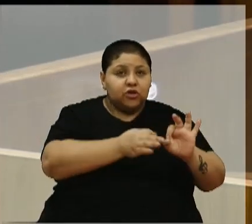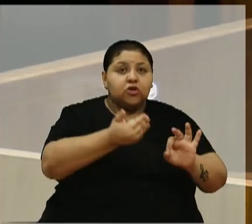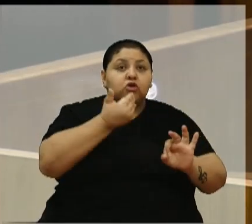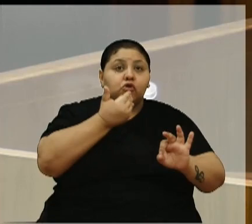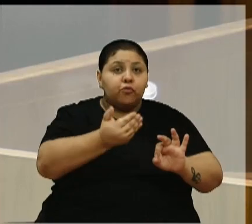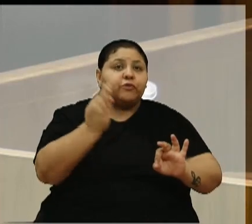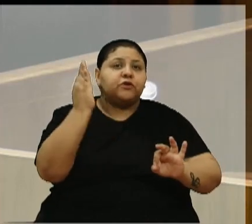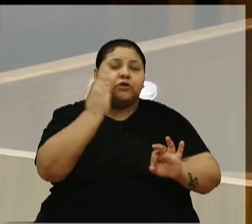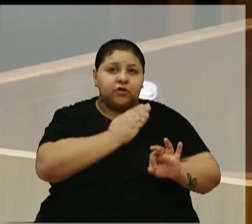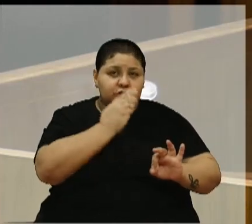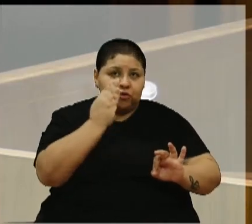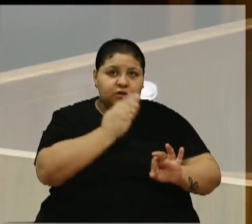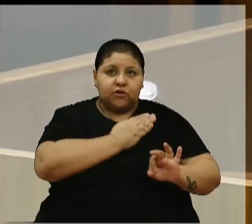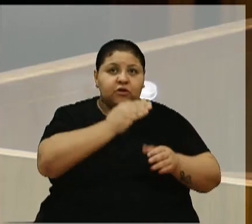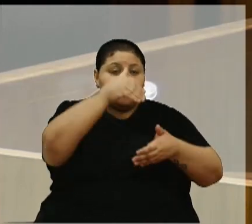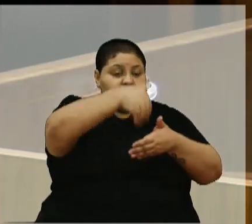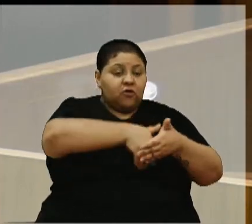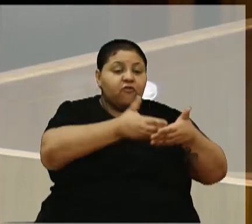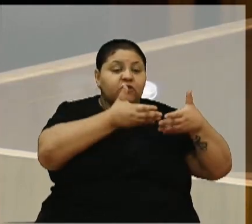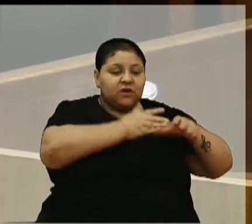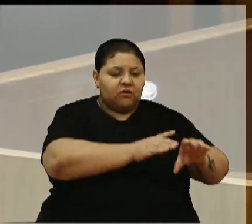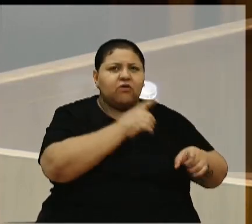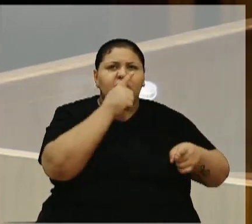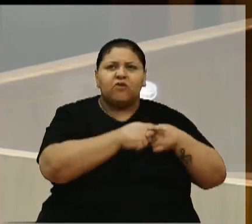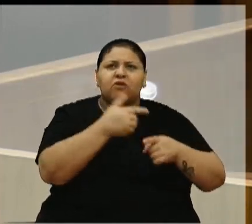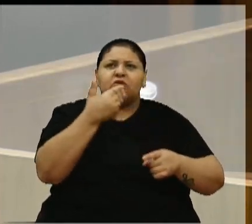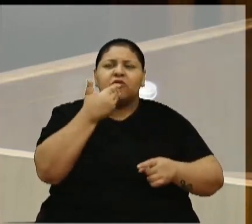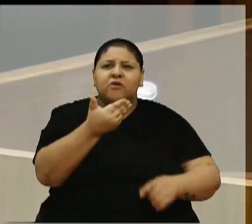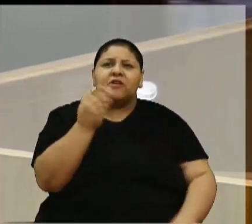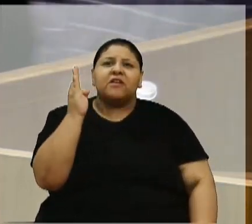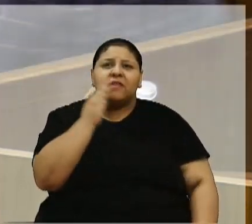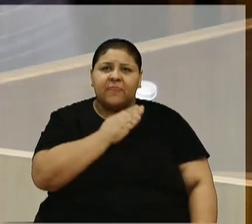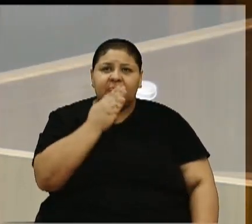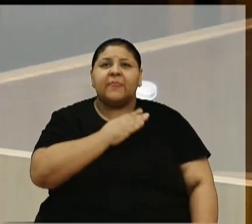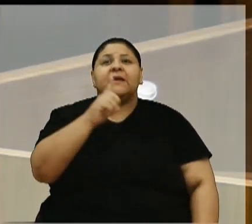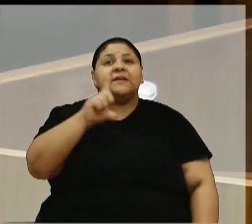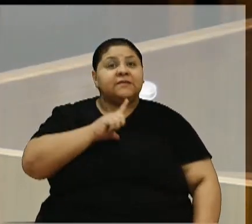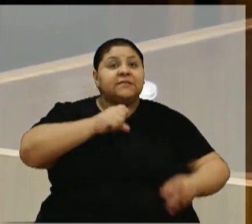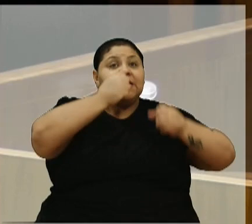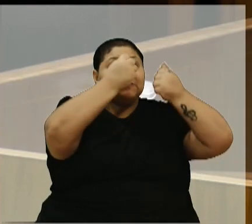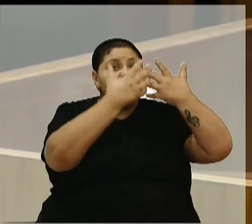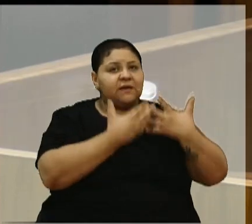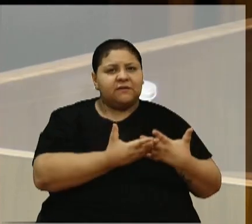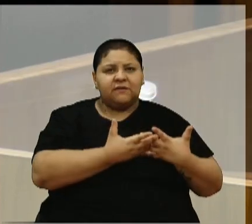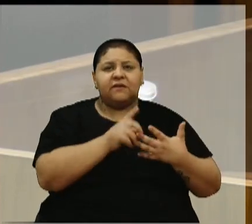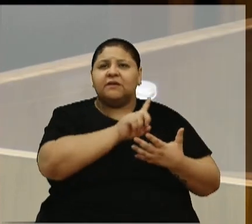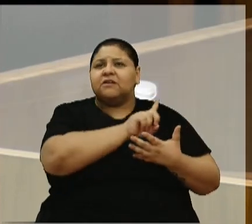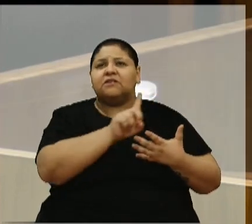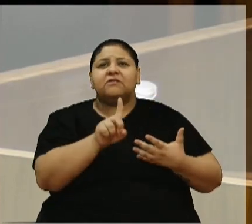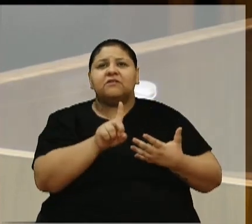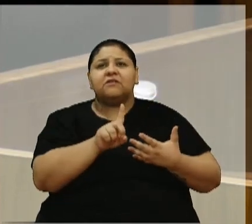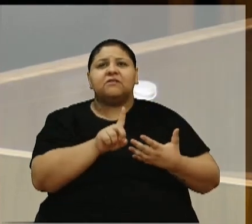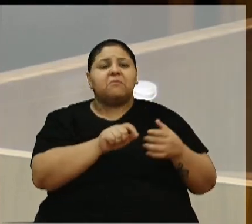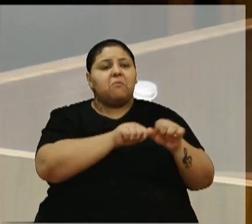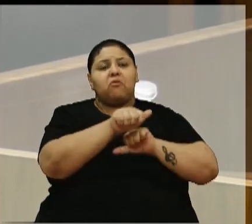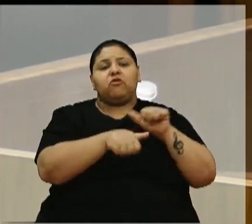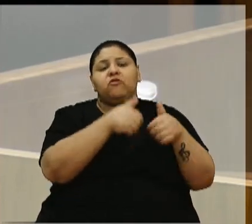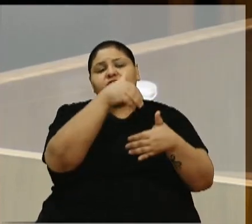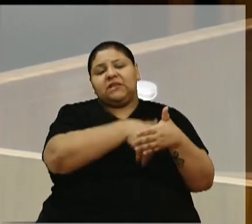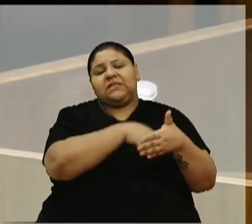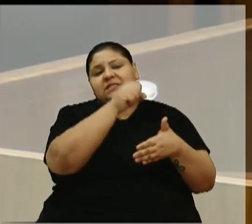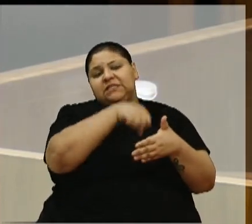urgência, que eu fiz questão de votar contra, porque pedido de urgência tem justificativa. Não é, isso não muda, vou votar a